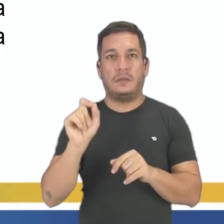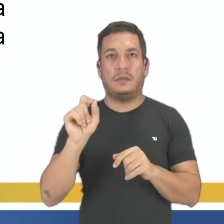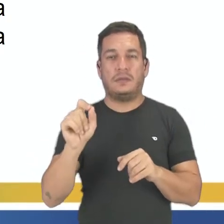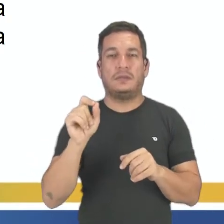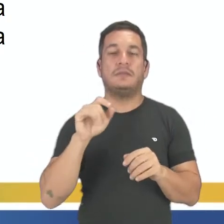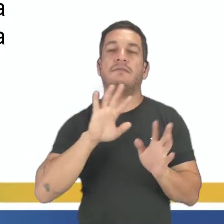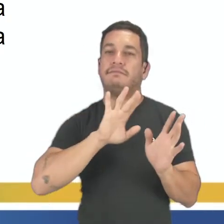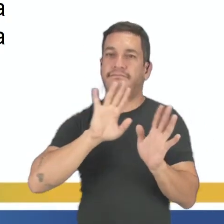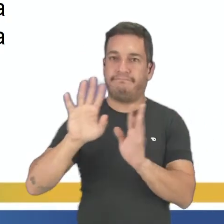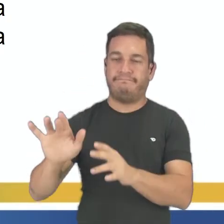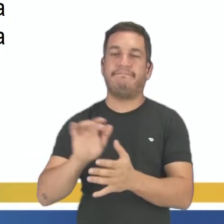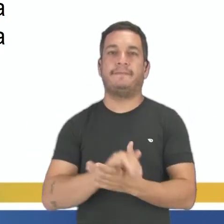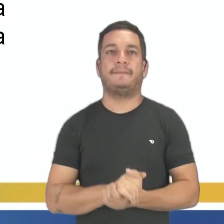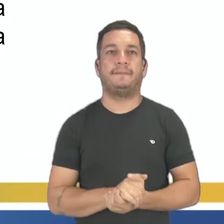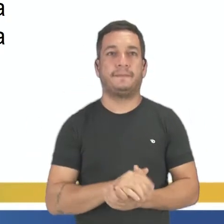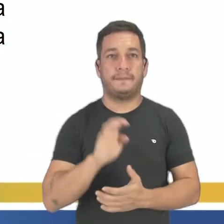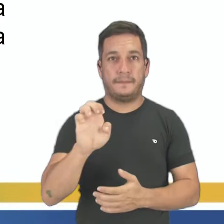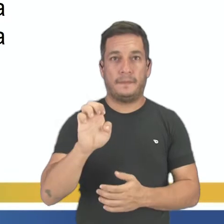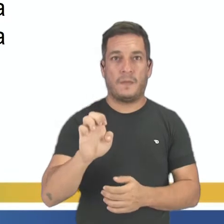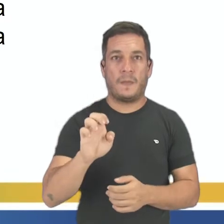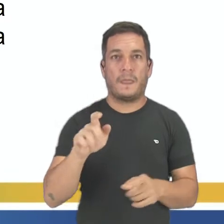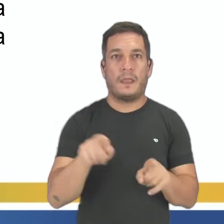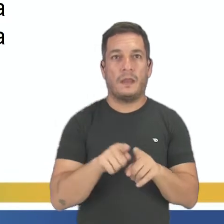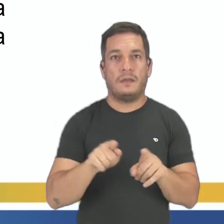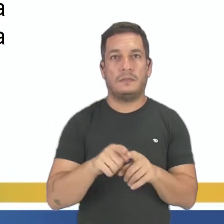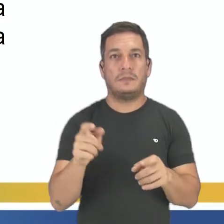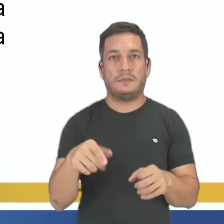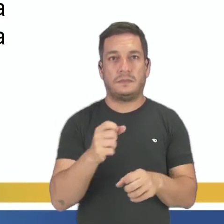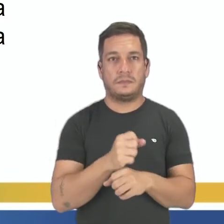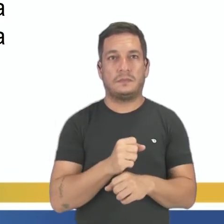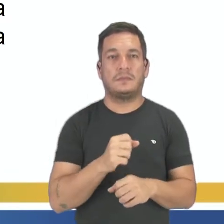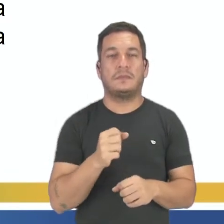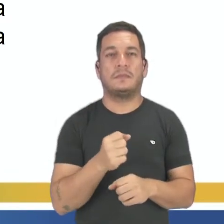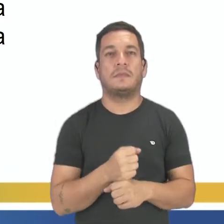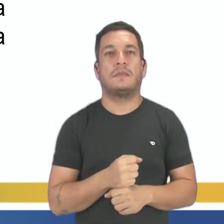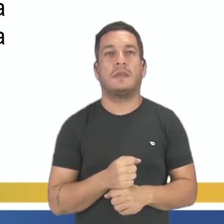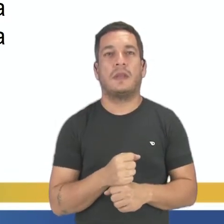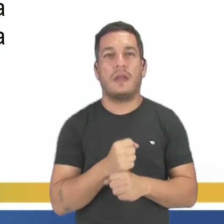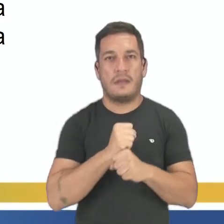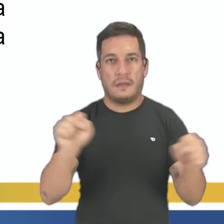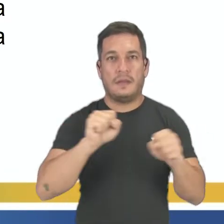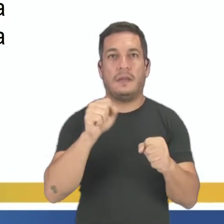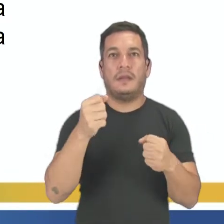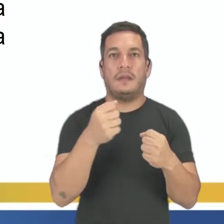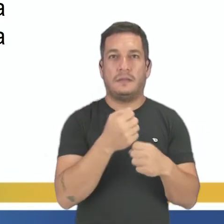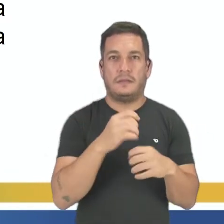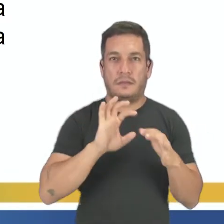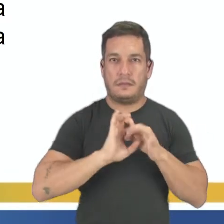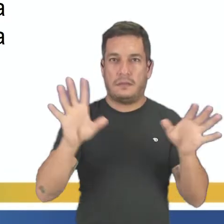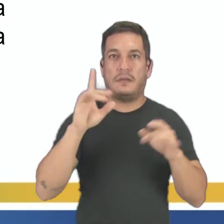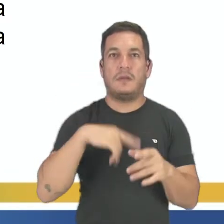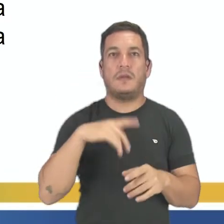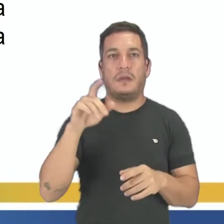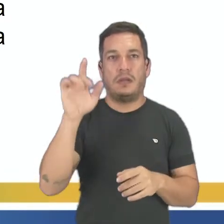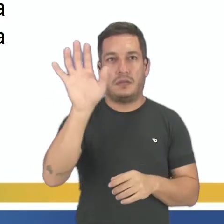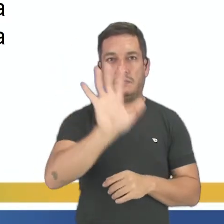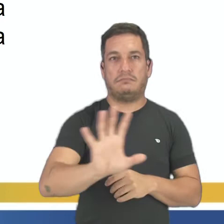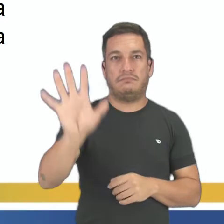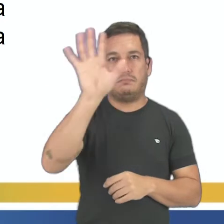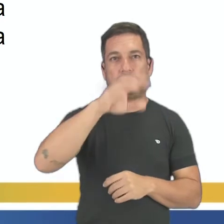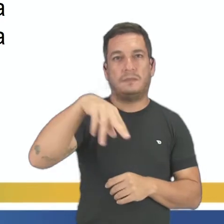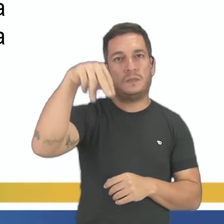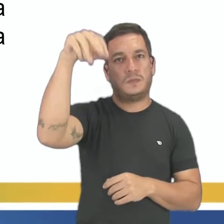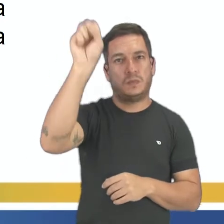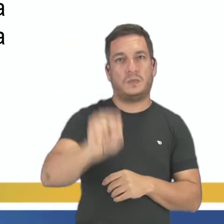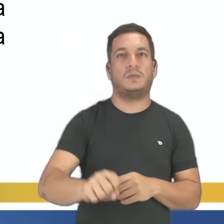que para lá se dirigiam. E, a abolição da escravidão e a concentração da população na região sudeste, fato que estimulou a criação